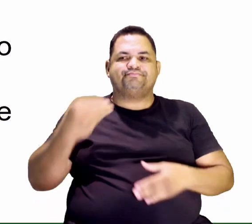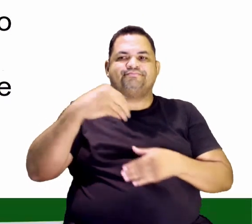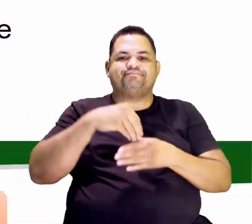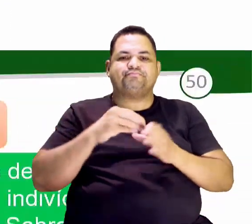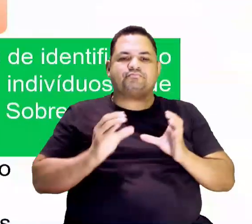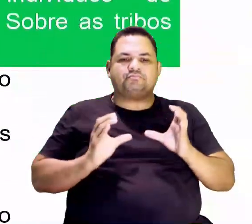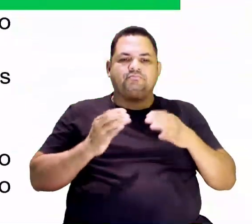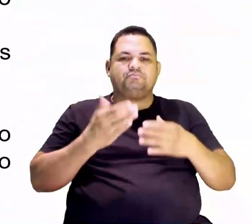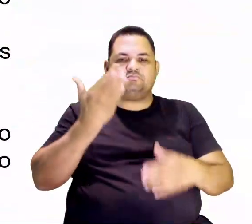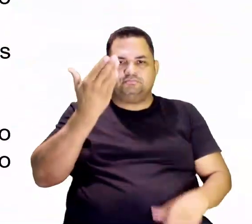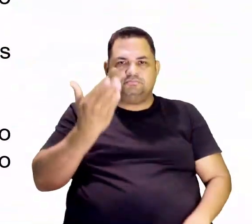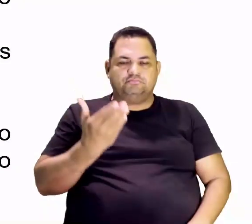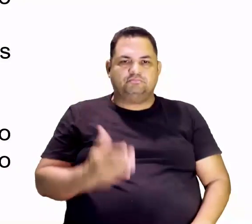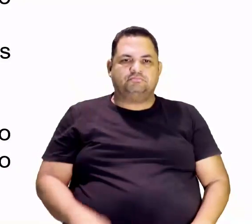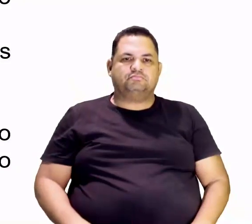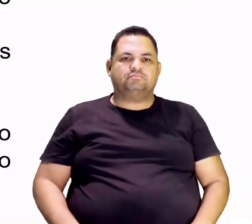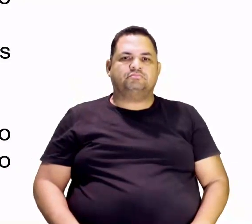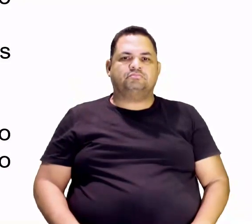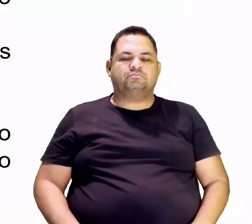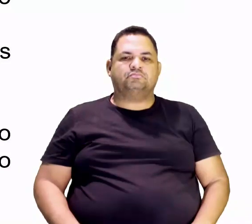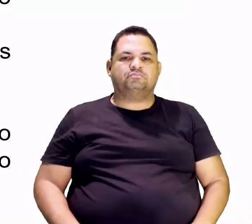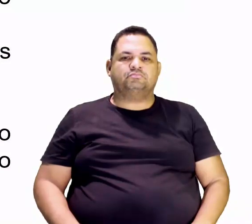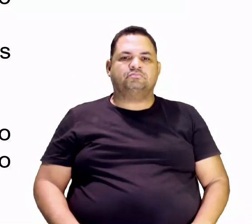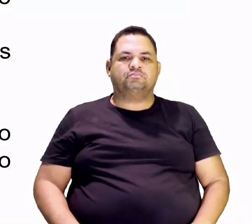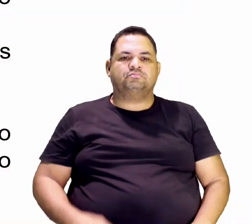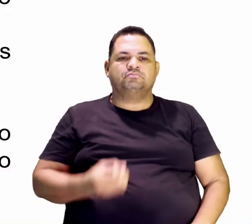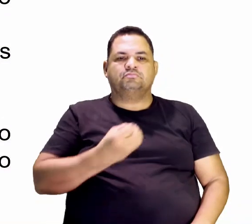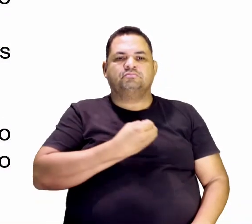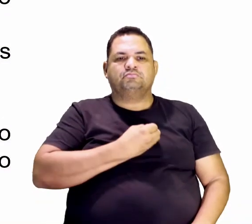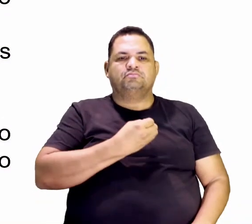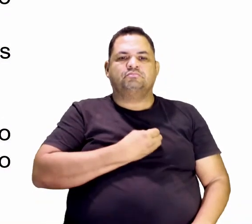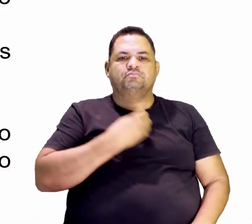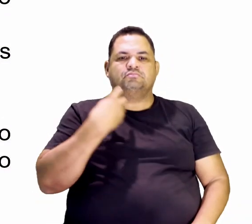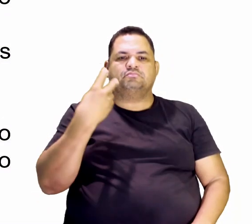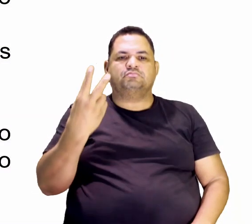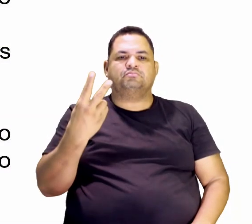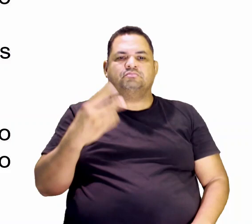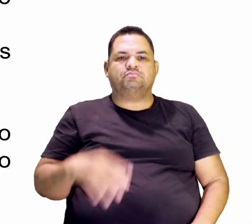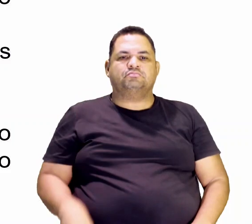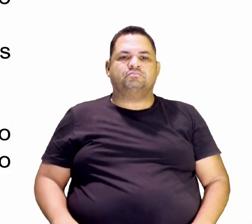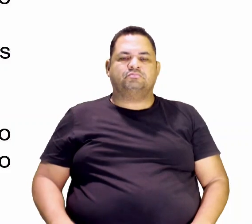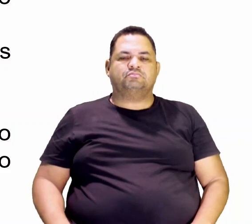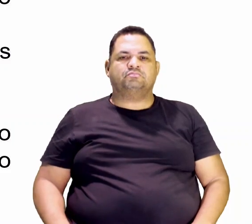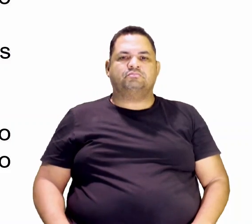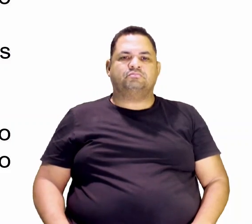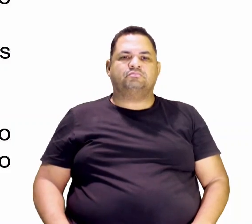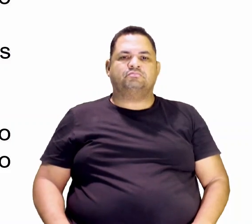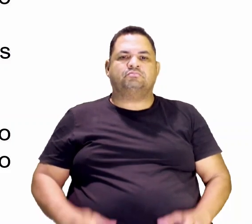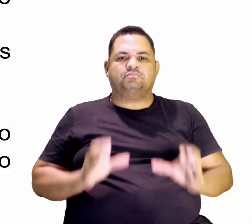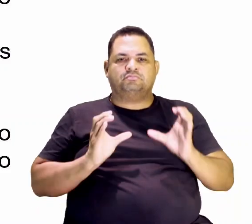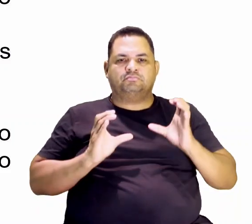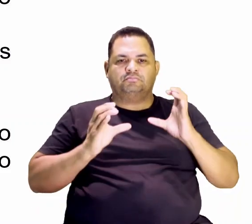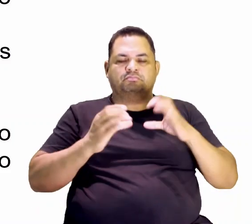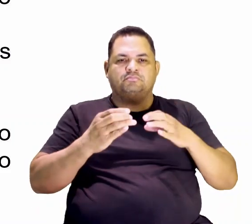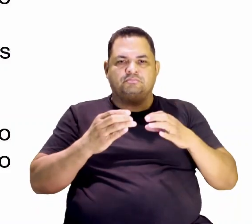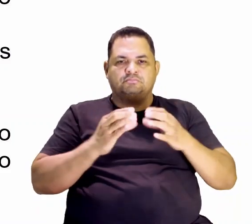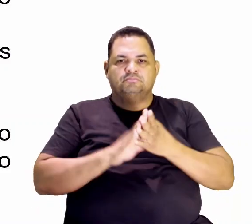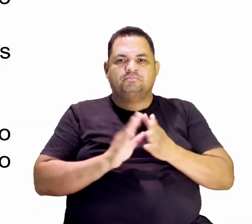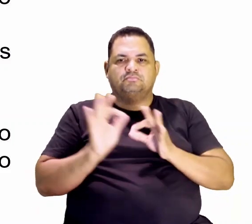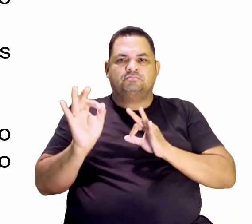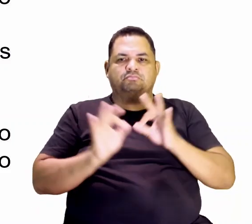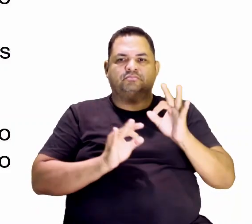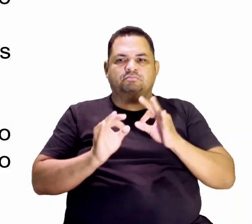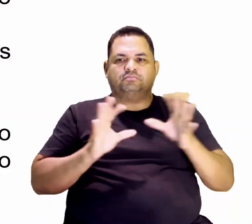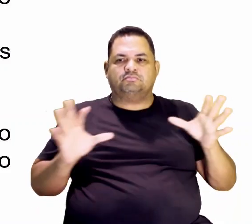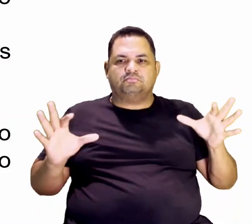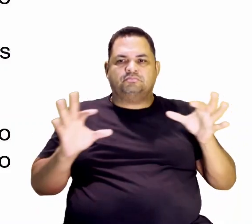assim. O que diz a questão número 2? A questão número 2 diz que as tribos são formadas pelos